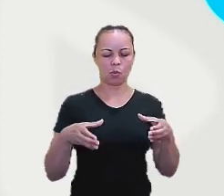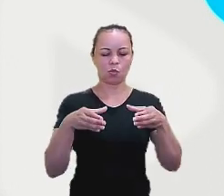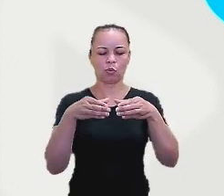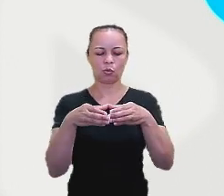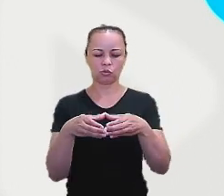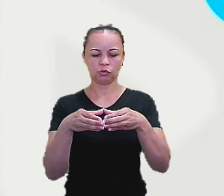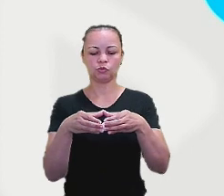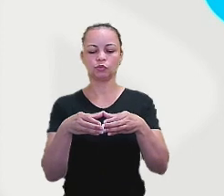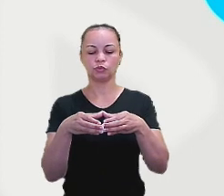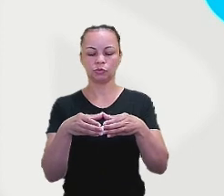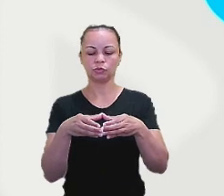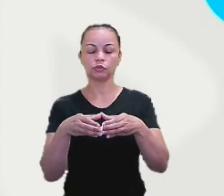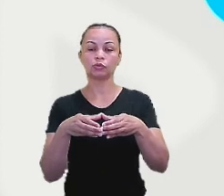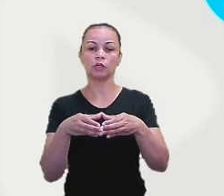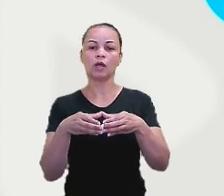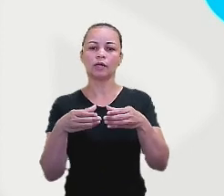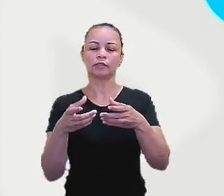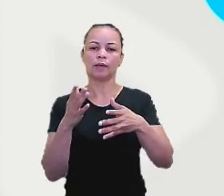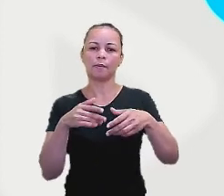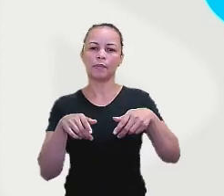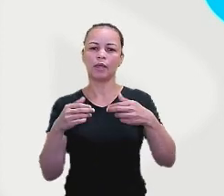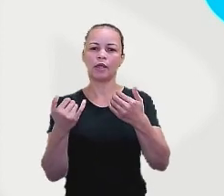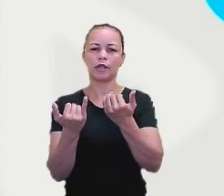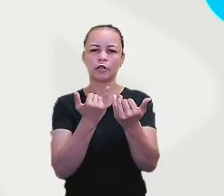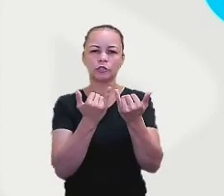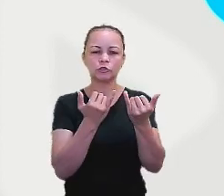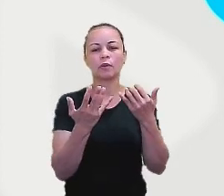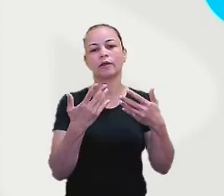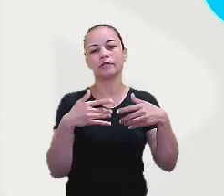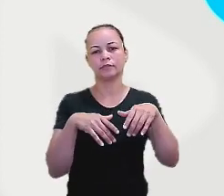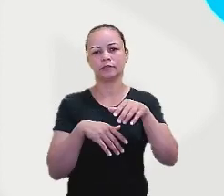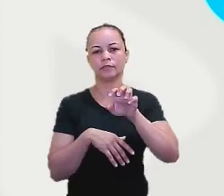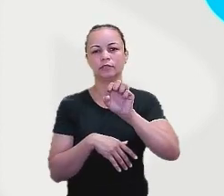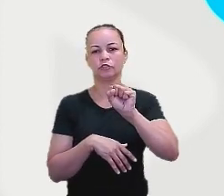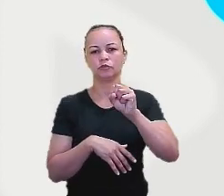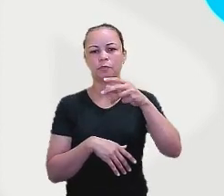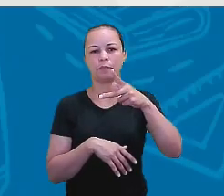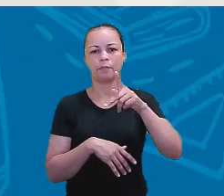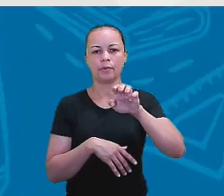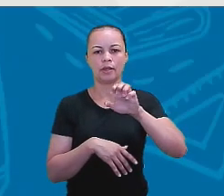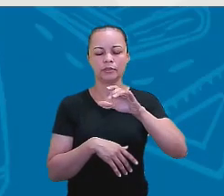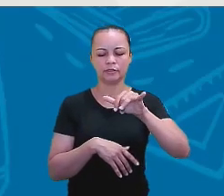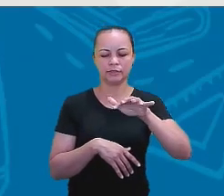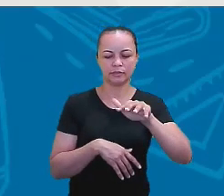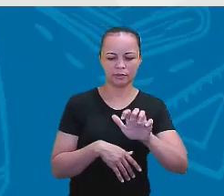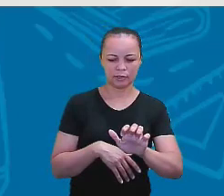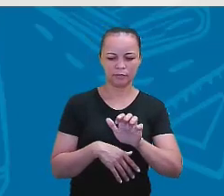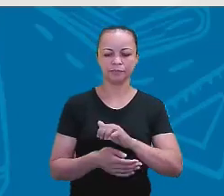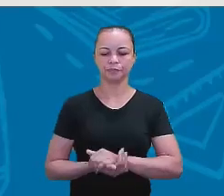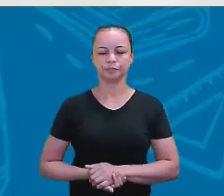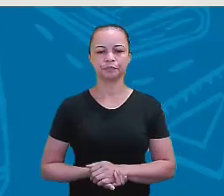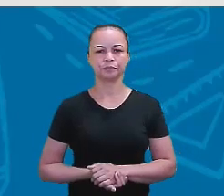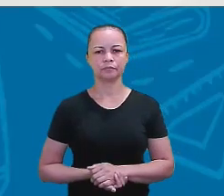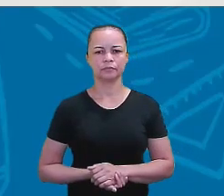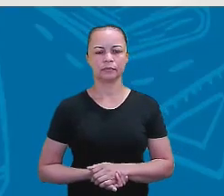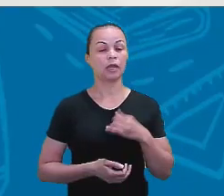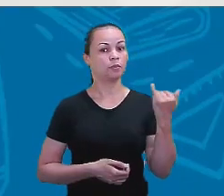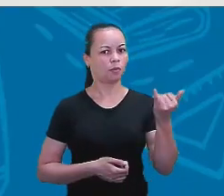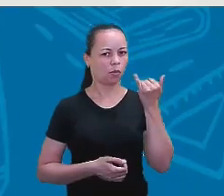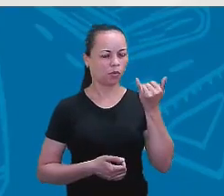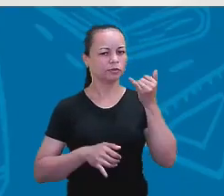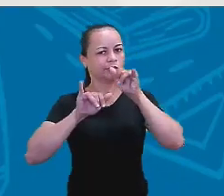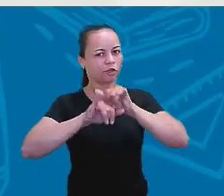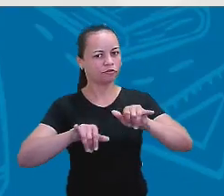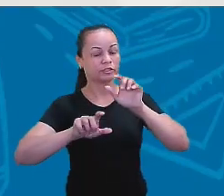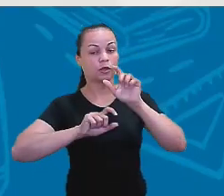da mesma espécie. Quando eu pensar em população, agora vem cá, volta aqui comigo. É importante eu também ressaltar uma